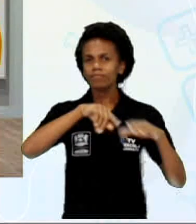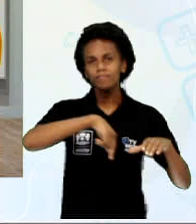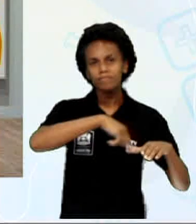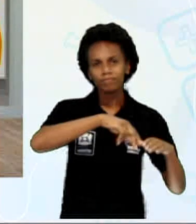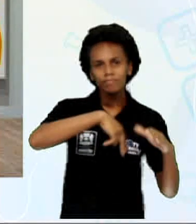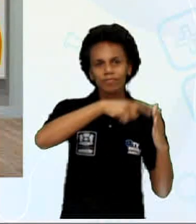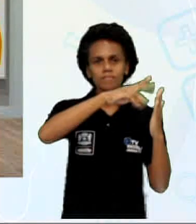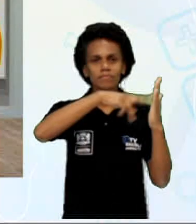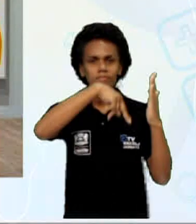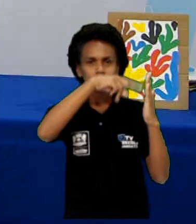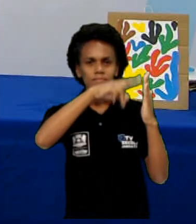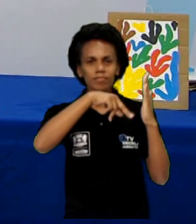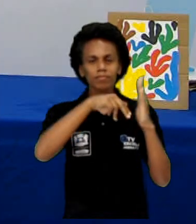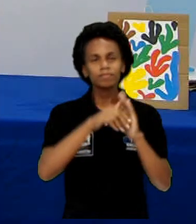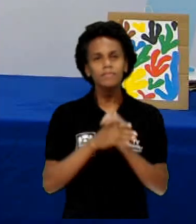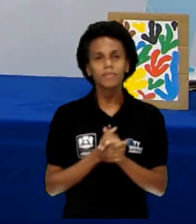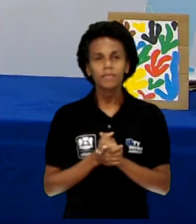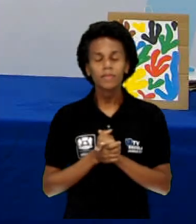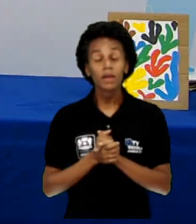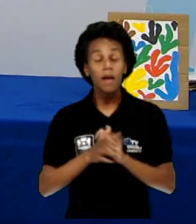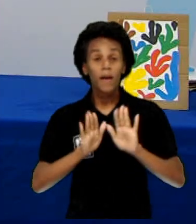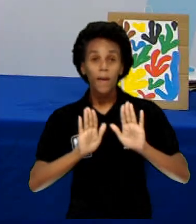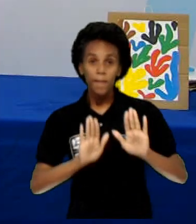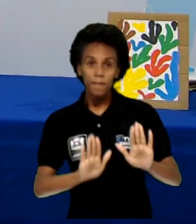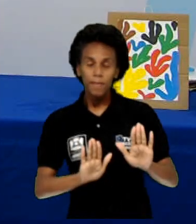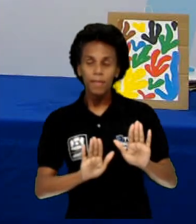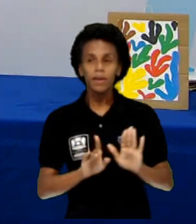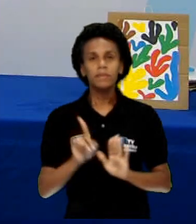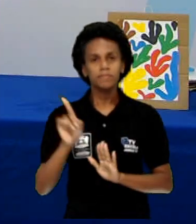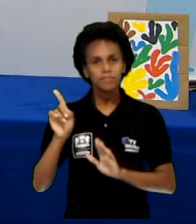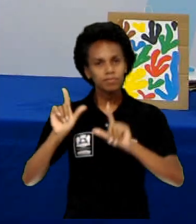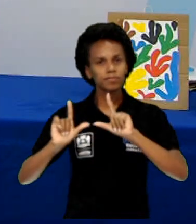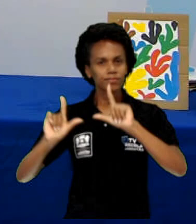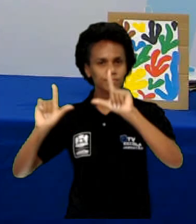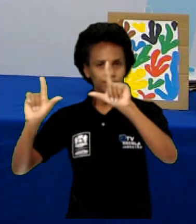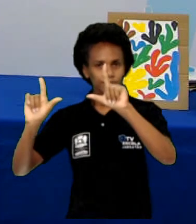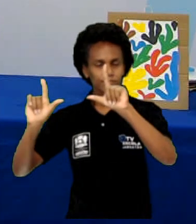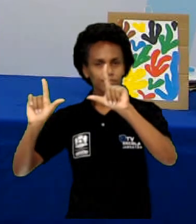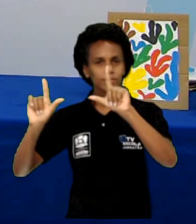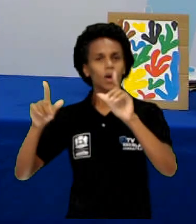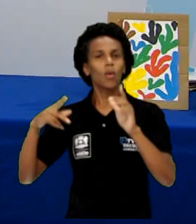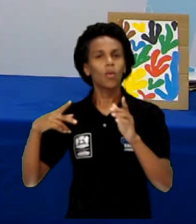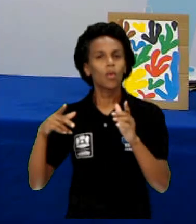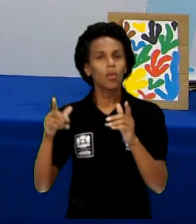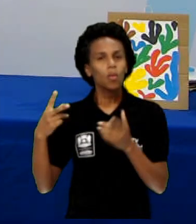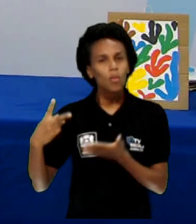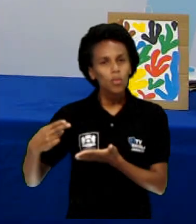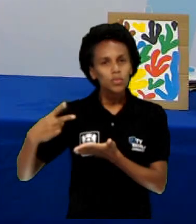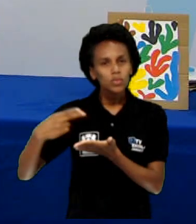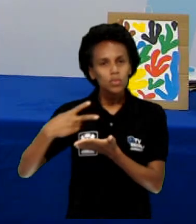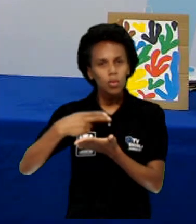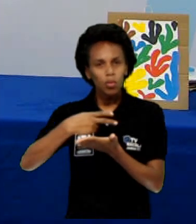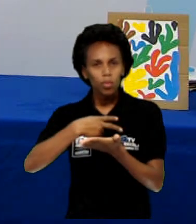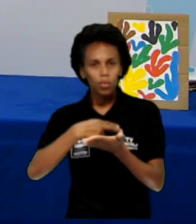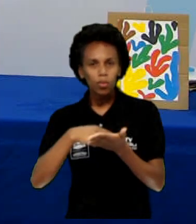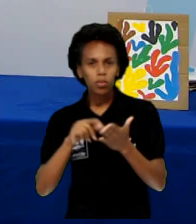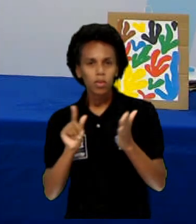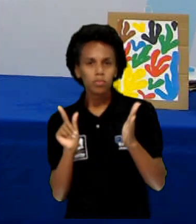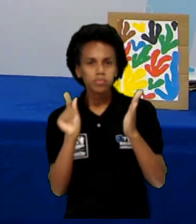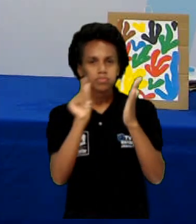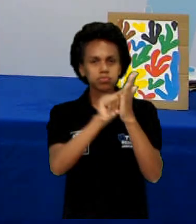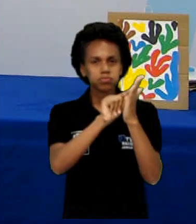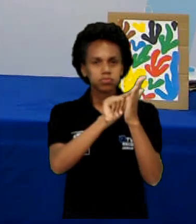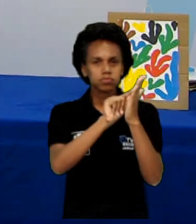Mas essa tela já foi produzida por Matisse com a técnica que ele inventou, onde ele recortava os pedaços